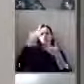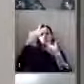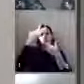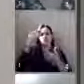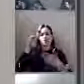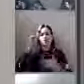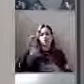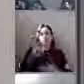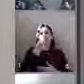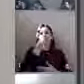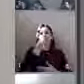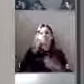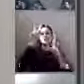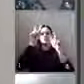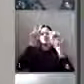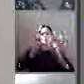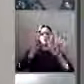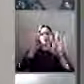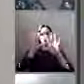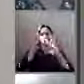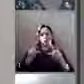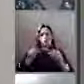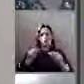oportunidade. Que Deus abençoe a todos.